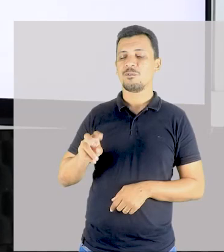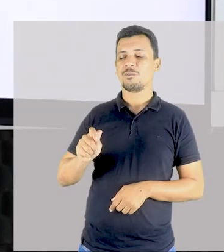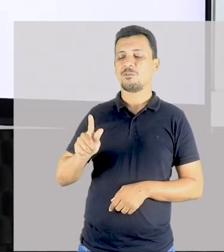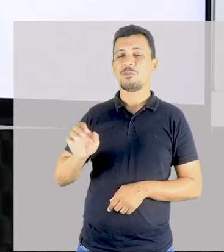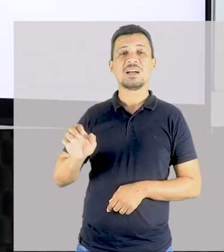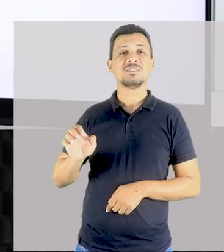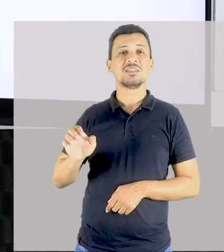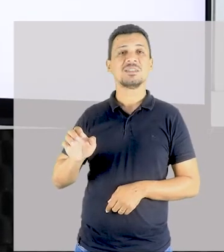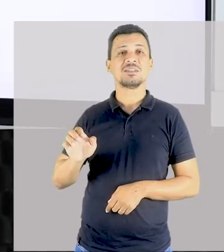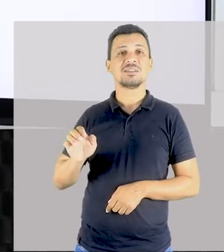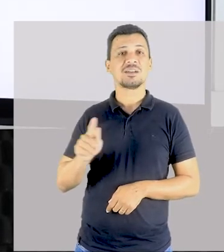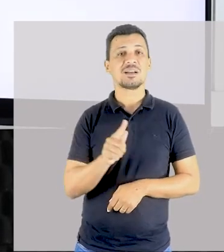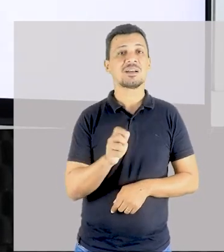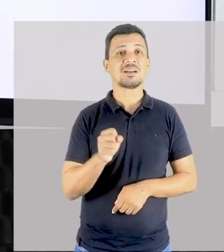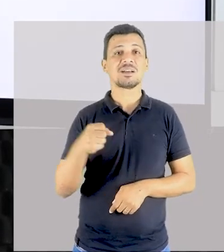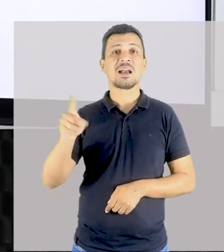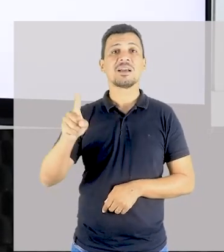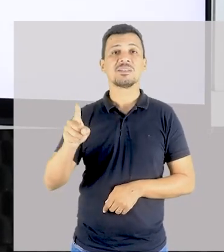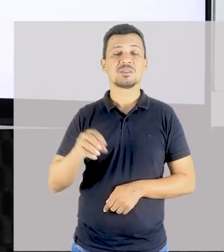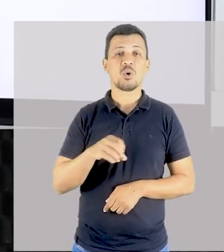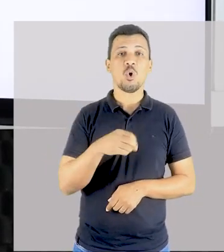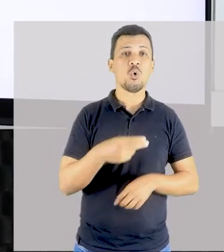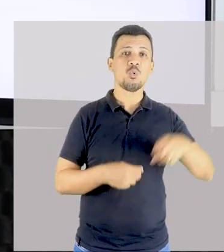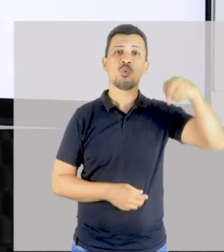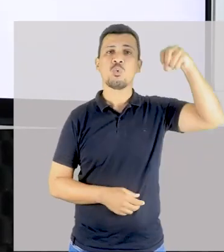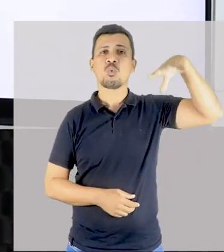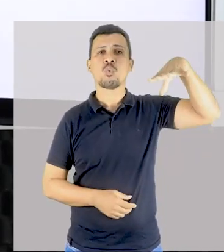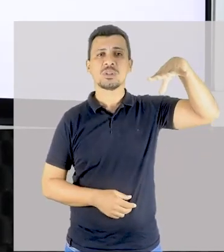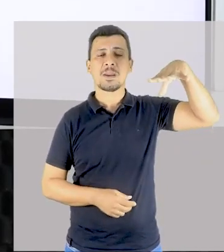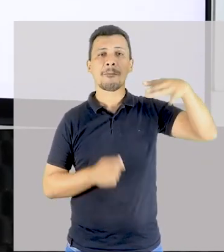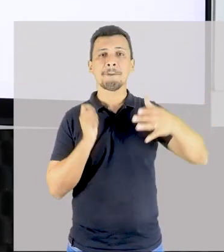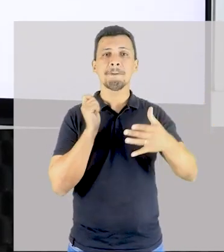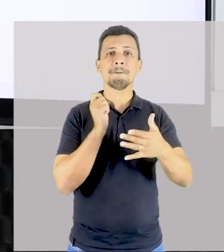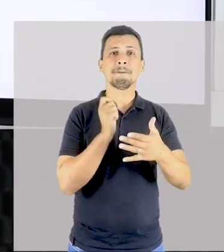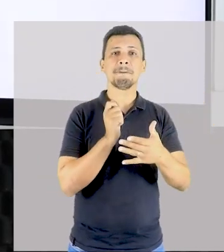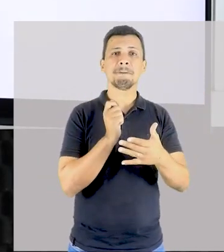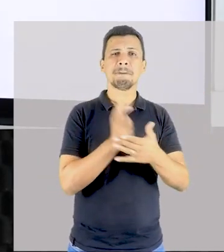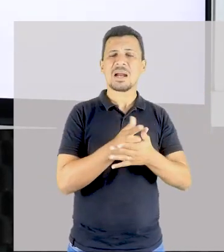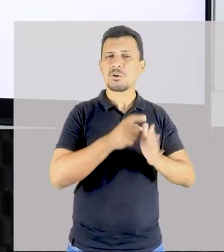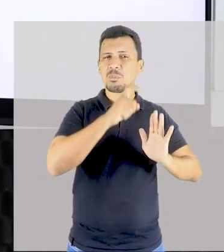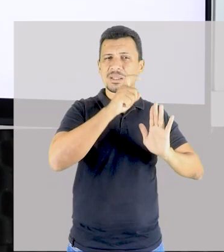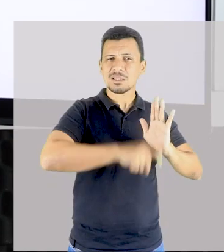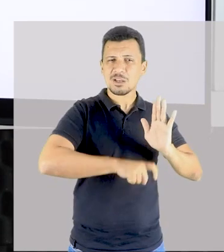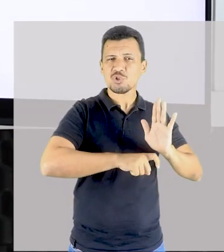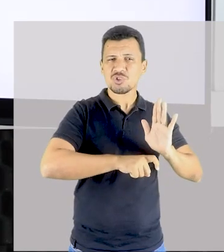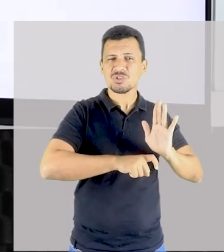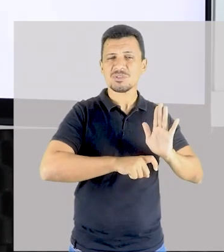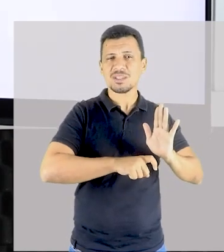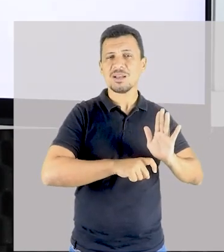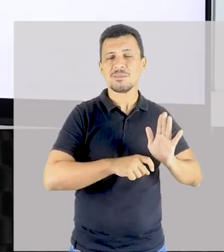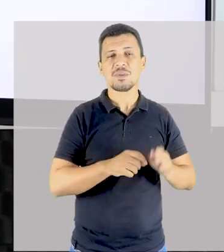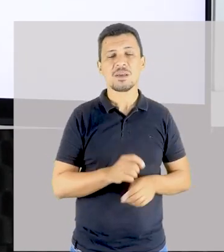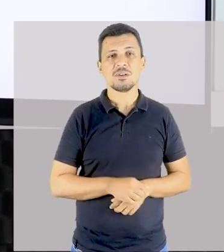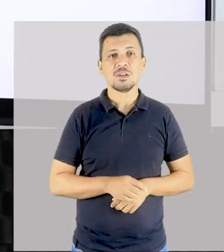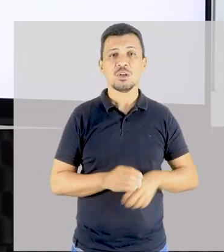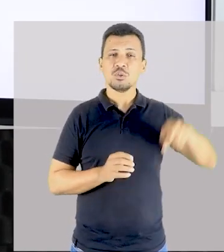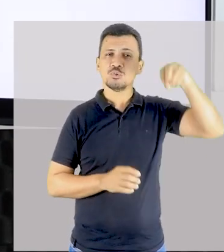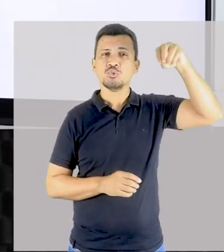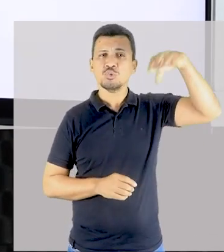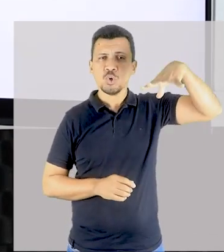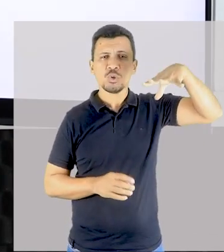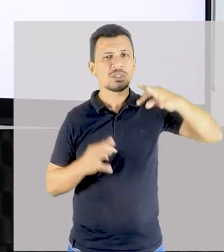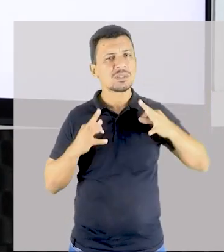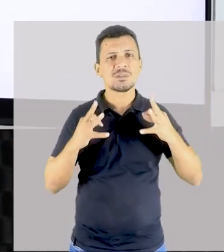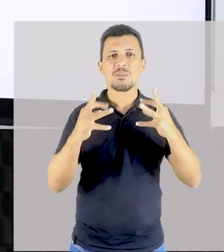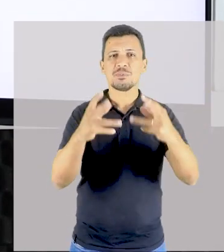ou então uma conta de energia que você só paga uma taxa ali por ser de uma camada mais vulnerável o programa Luz Para Todos